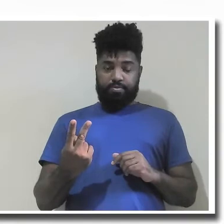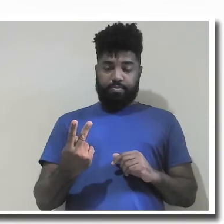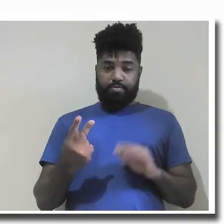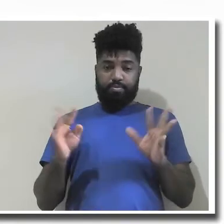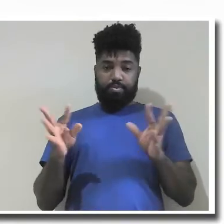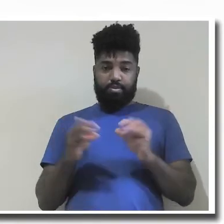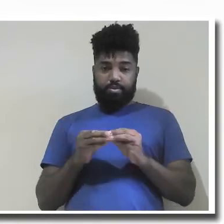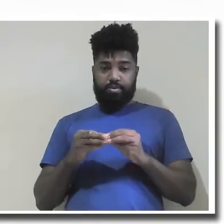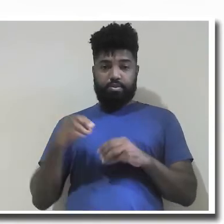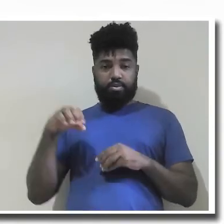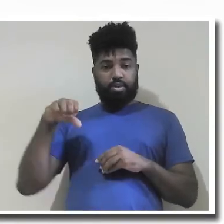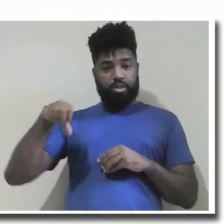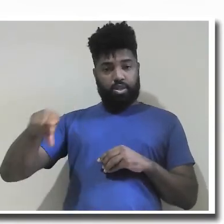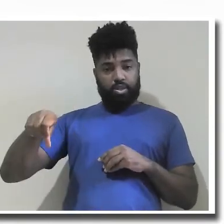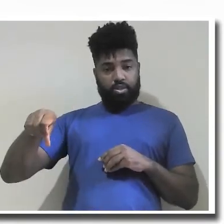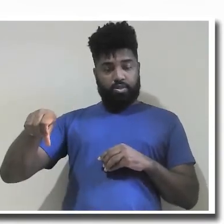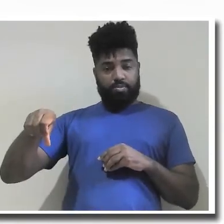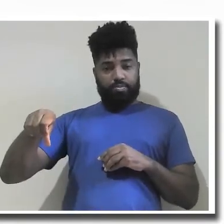9.